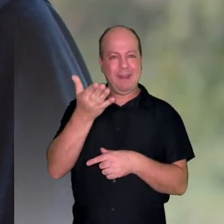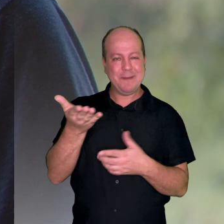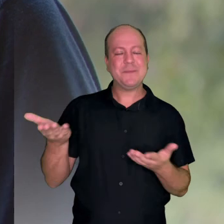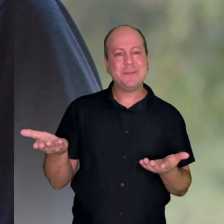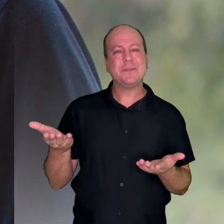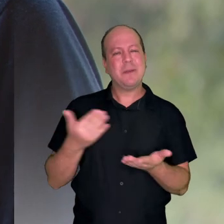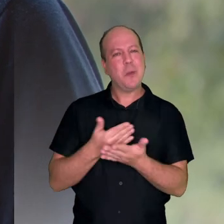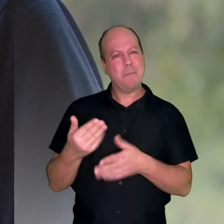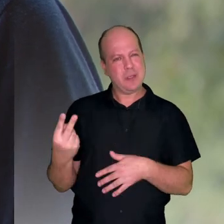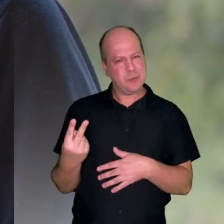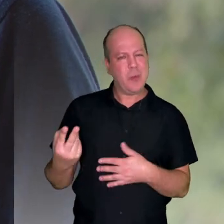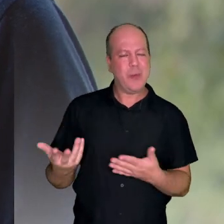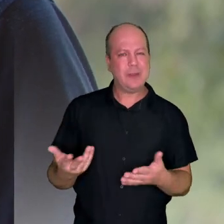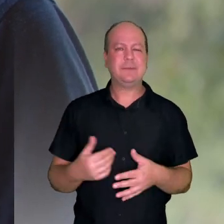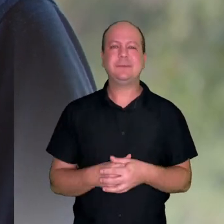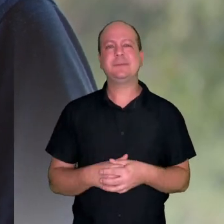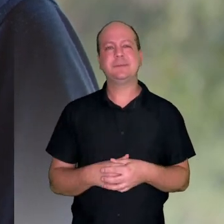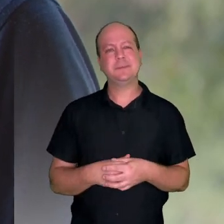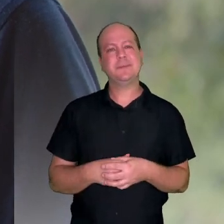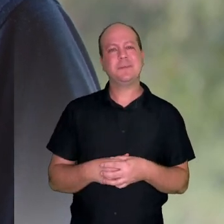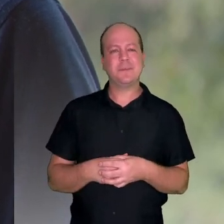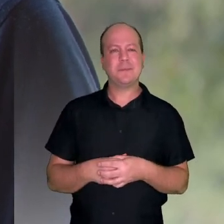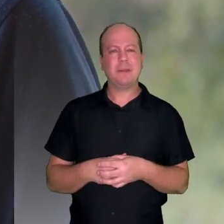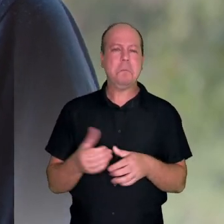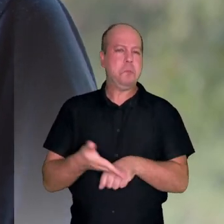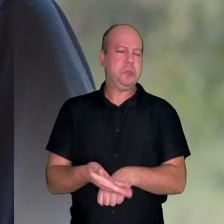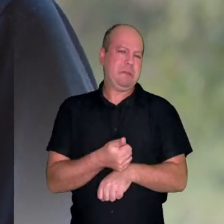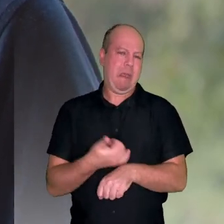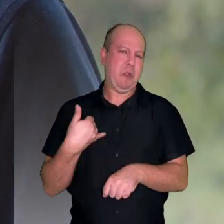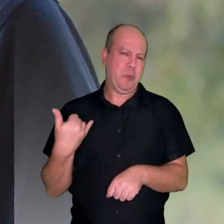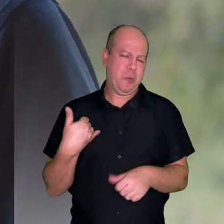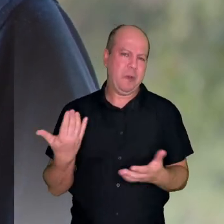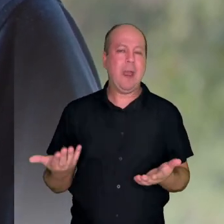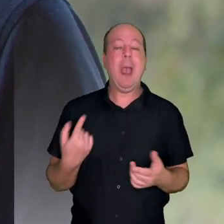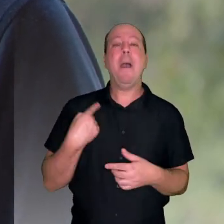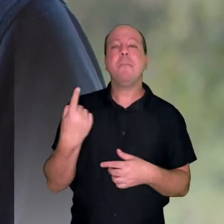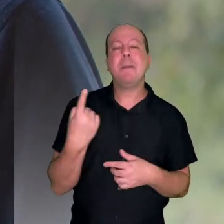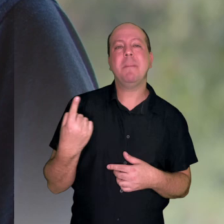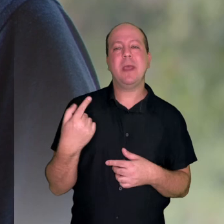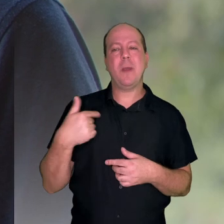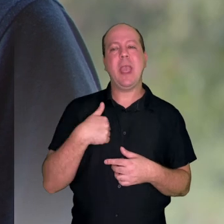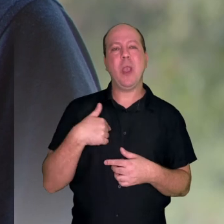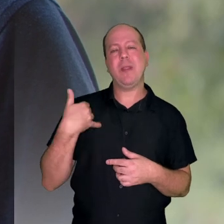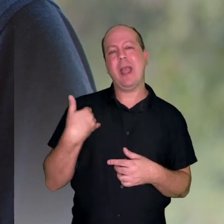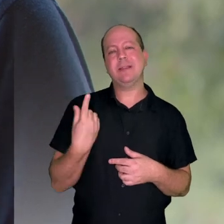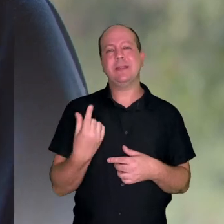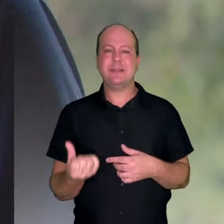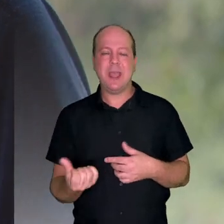também. A gente começou a tocar muito cedo, né? Nosso primeiro recital,